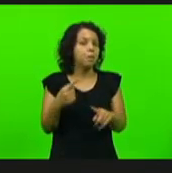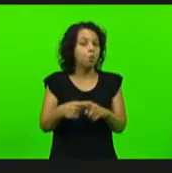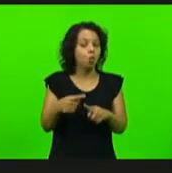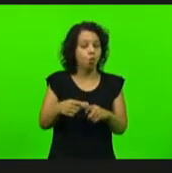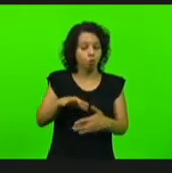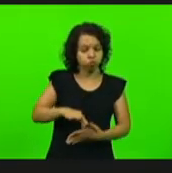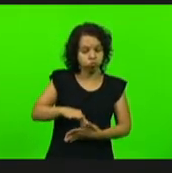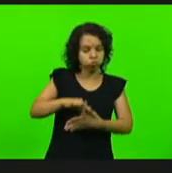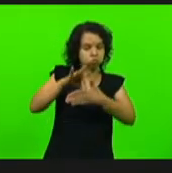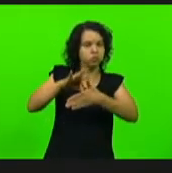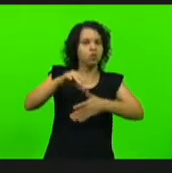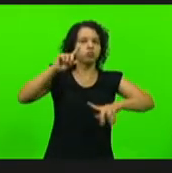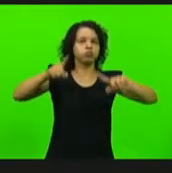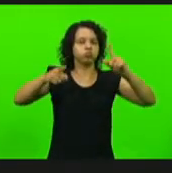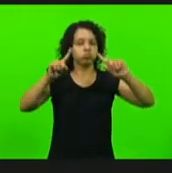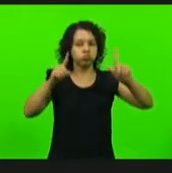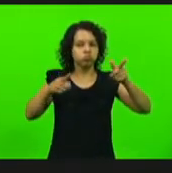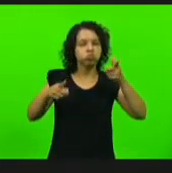um líder